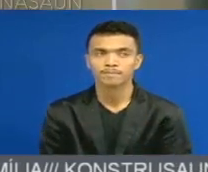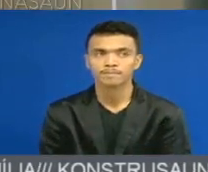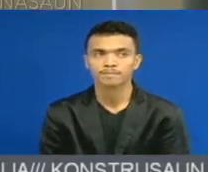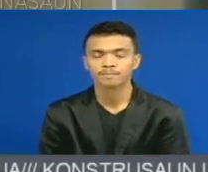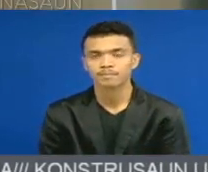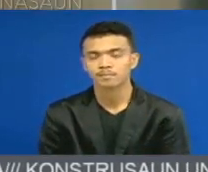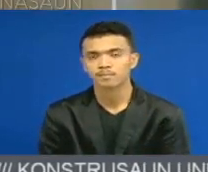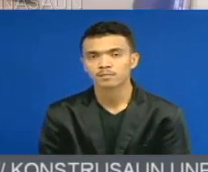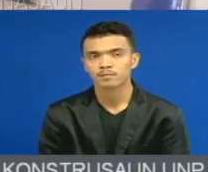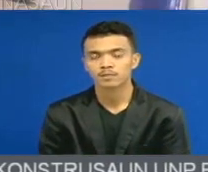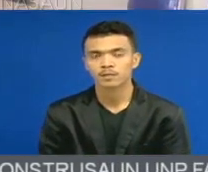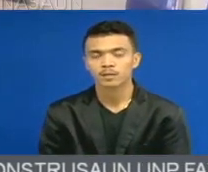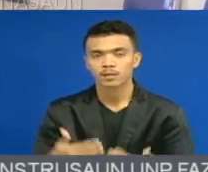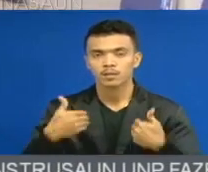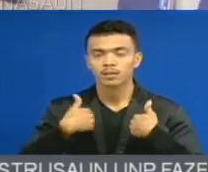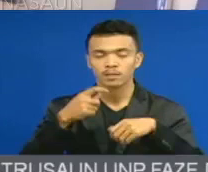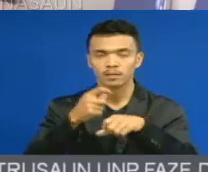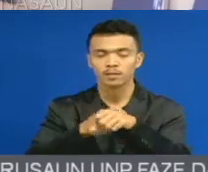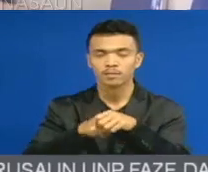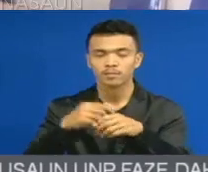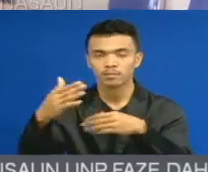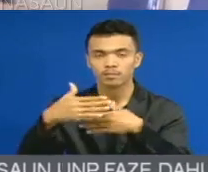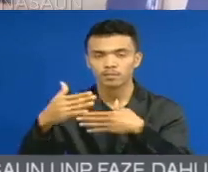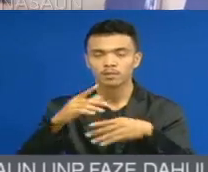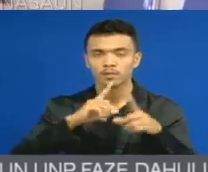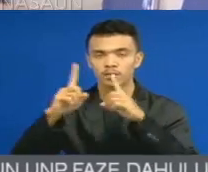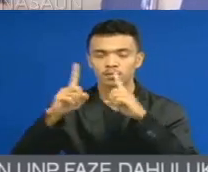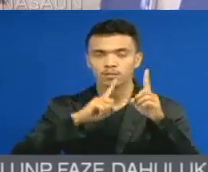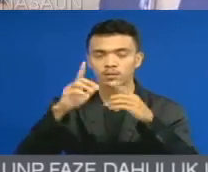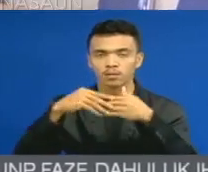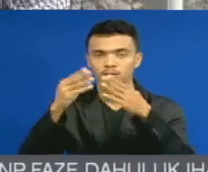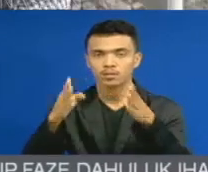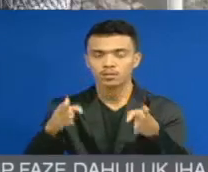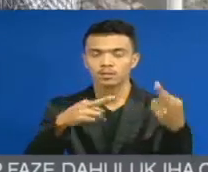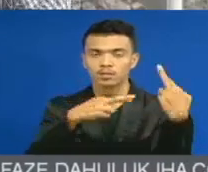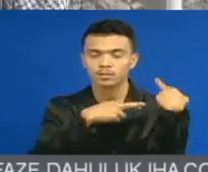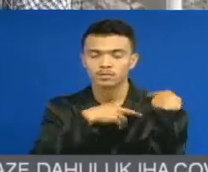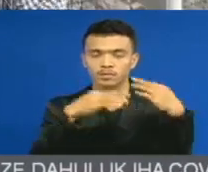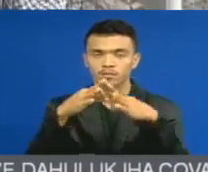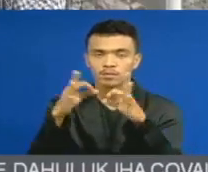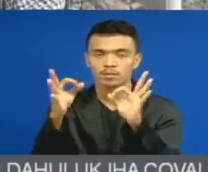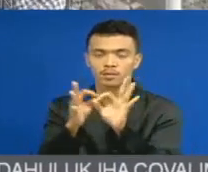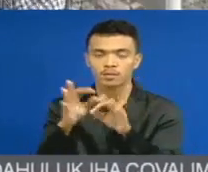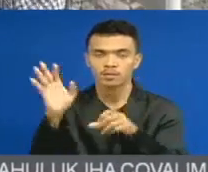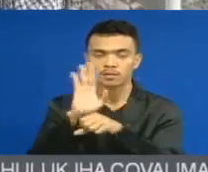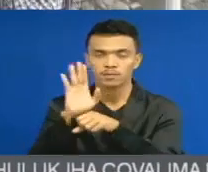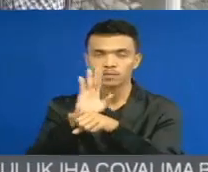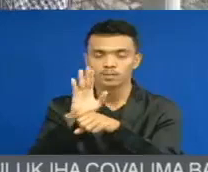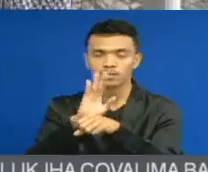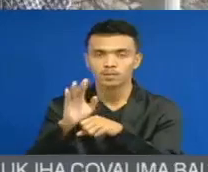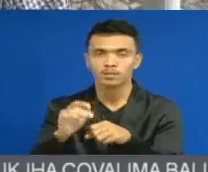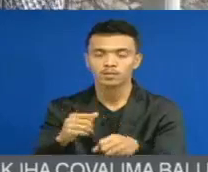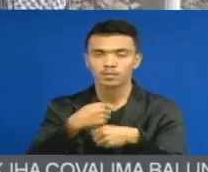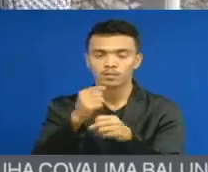Matos Soares, e a tempo badak, se coordena ho autoridade competente, ho de normaliza atividade negociante ambulante, ho